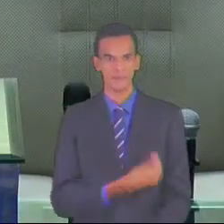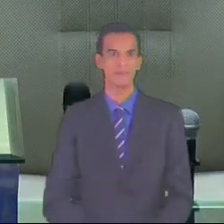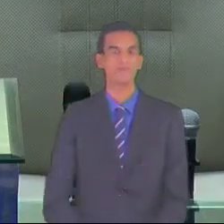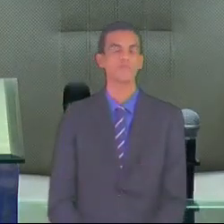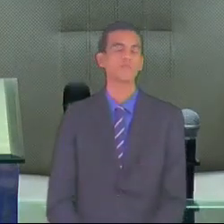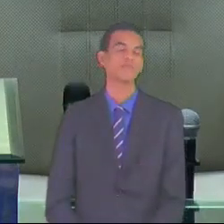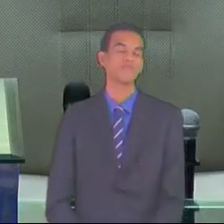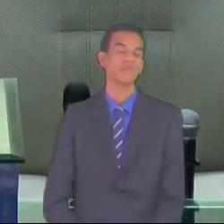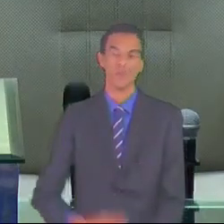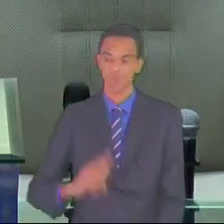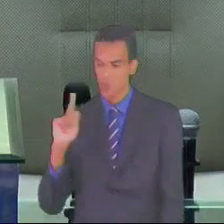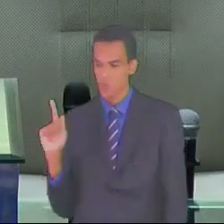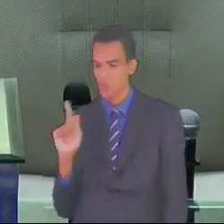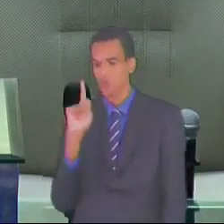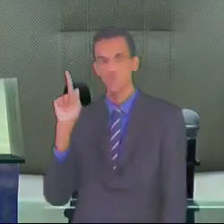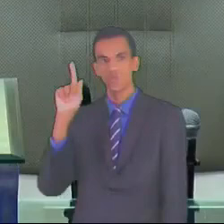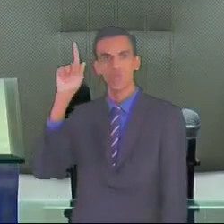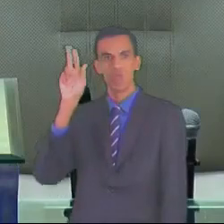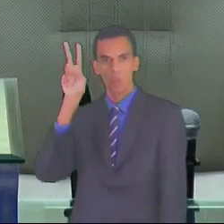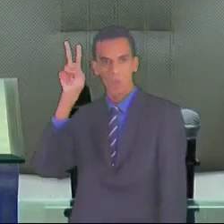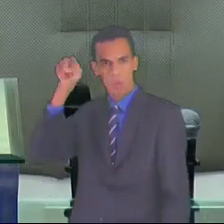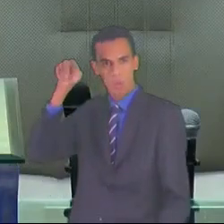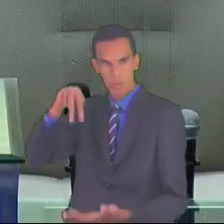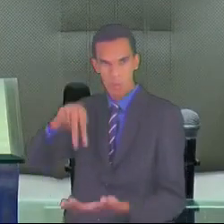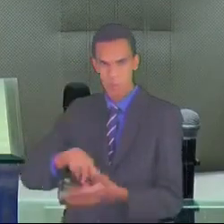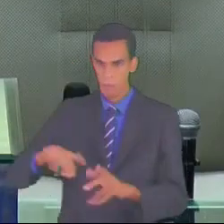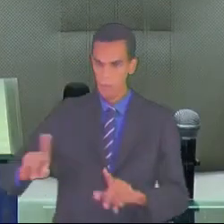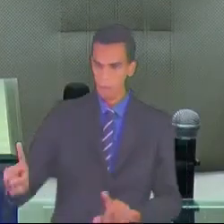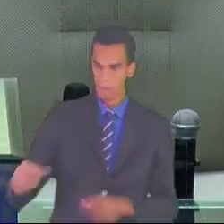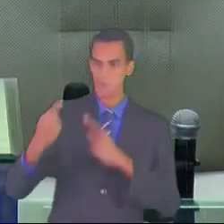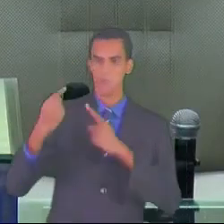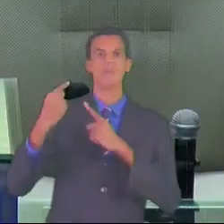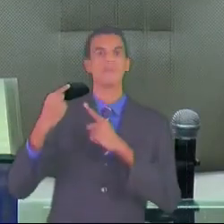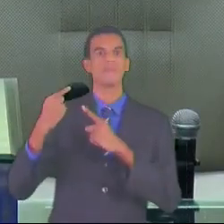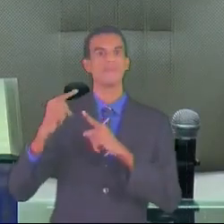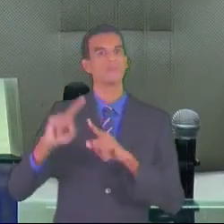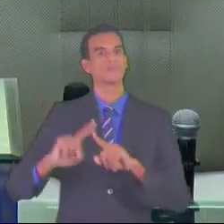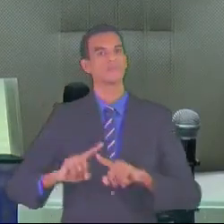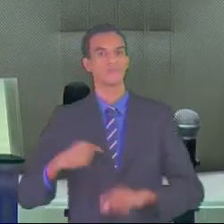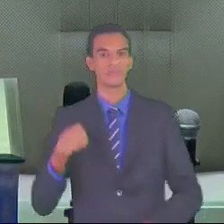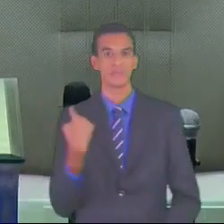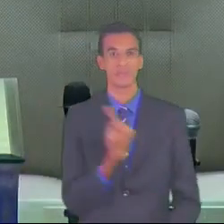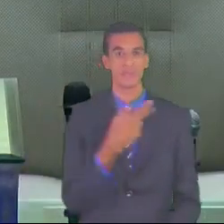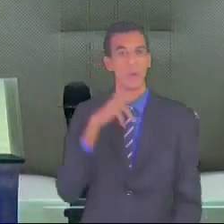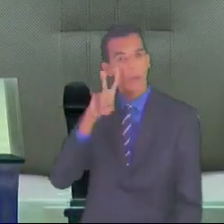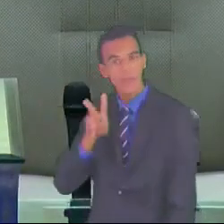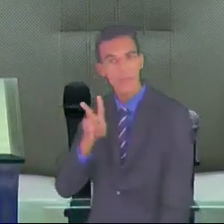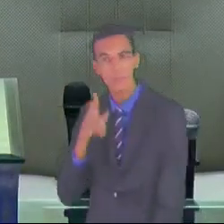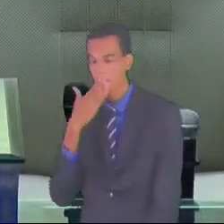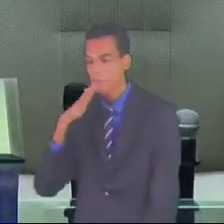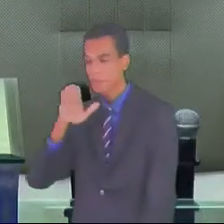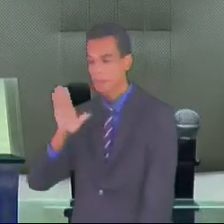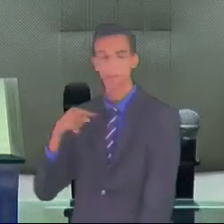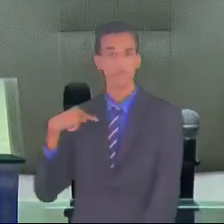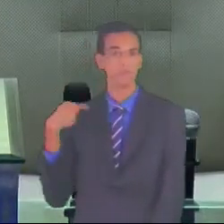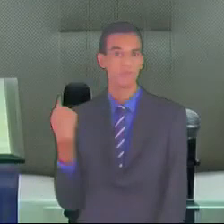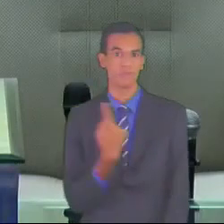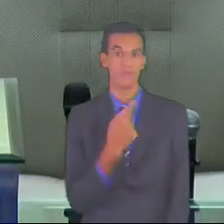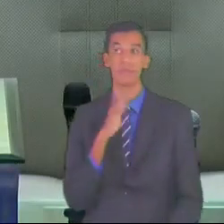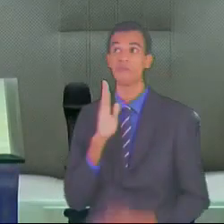Os gigantes se levantam, e às vezes, de nós olharmos para a promessa, a gente olha para o tamanho do